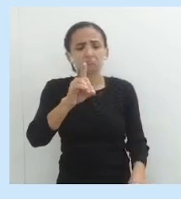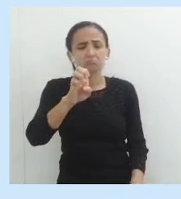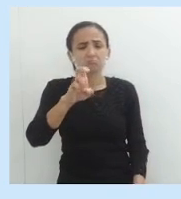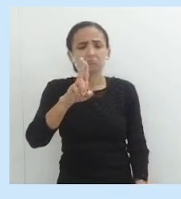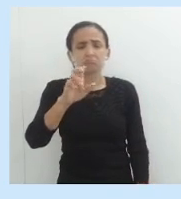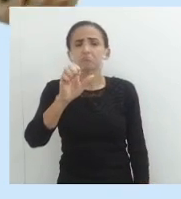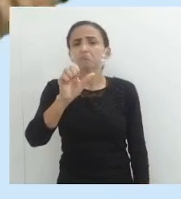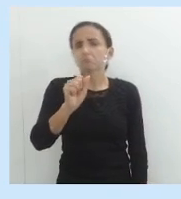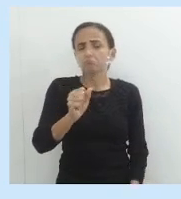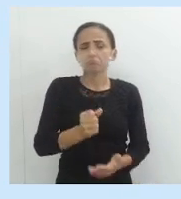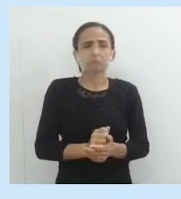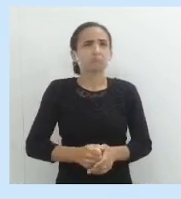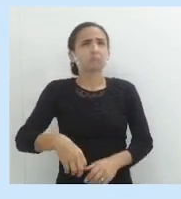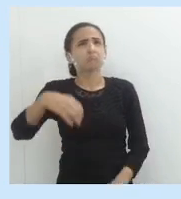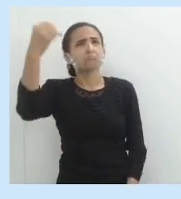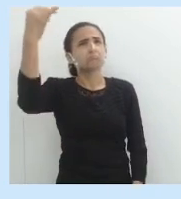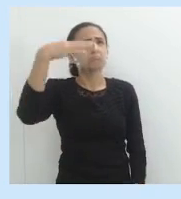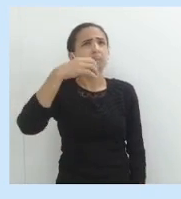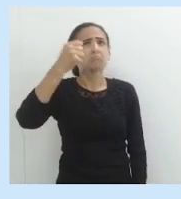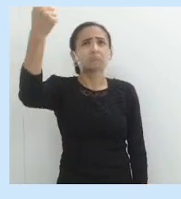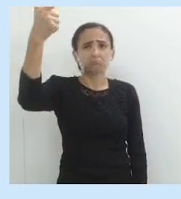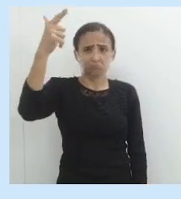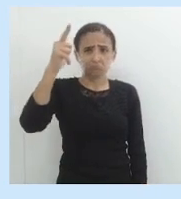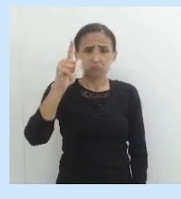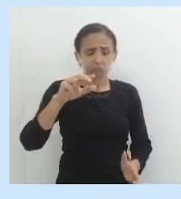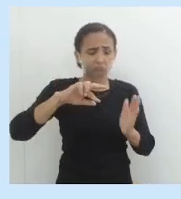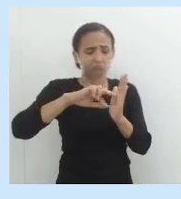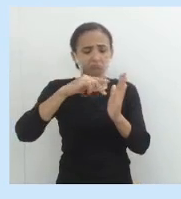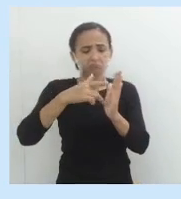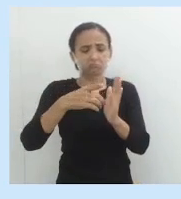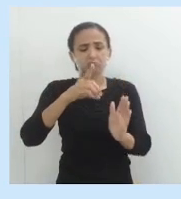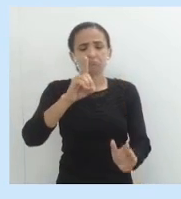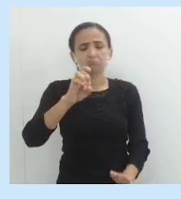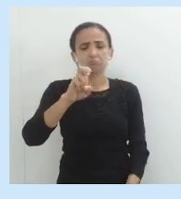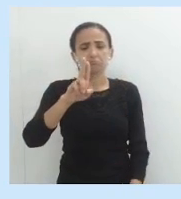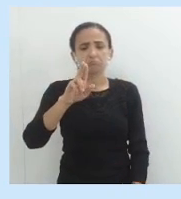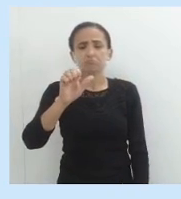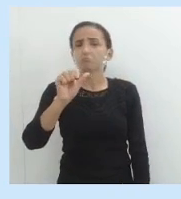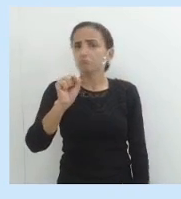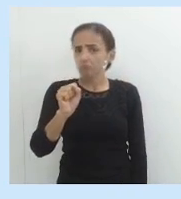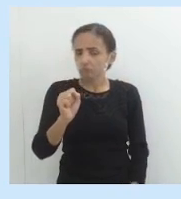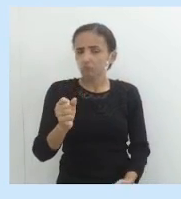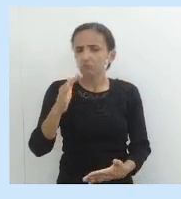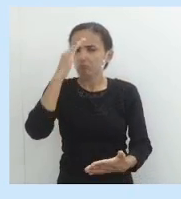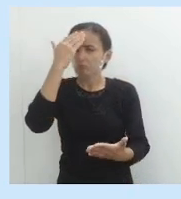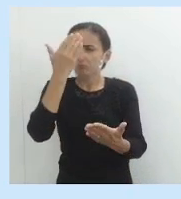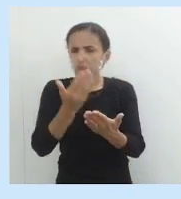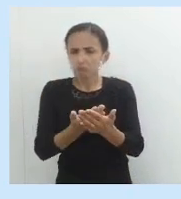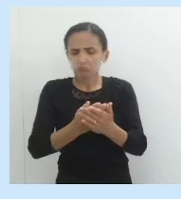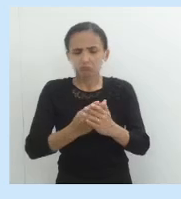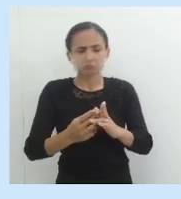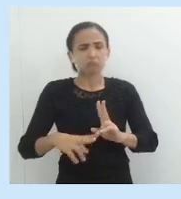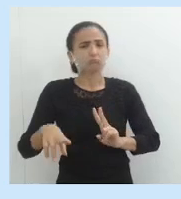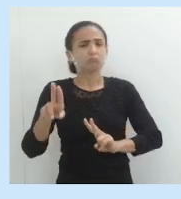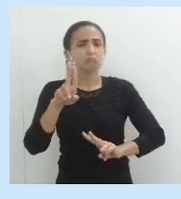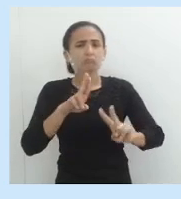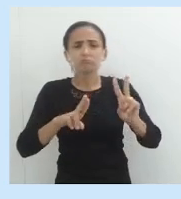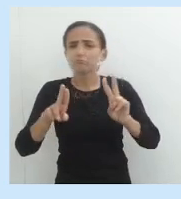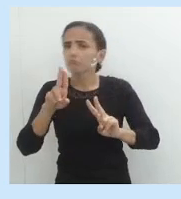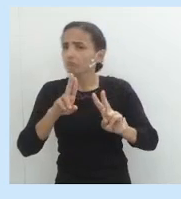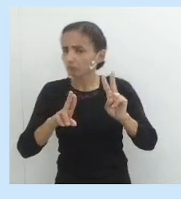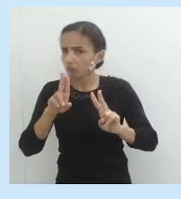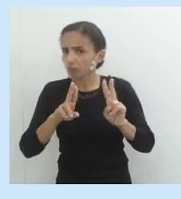as tempestades, que o sol era um deus. Então, eles também usavam tanto